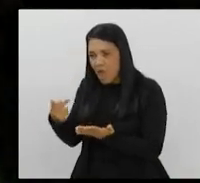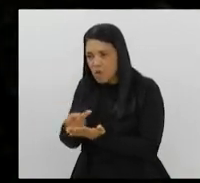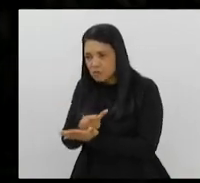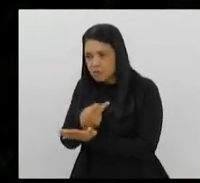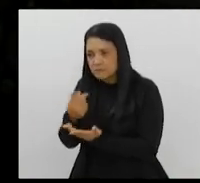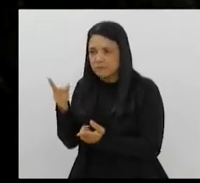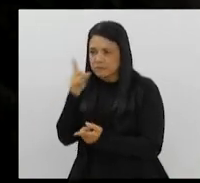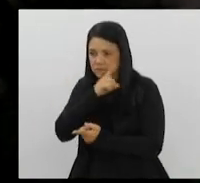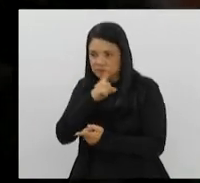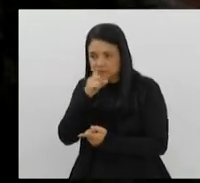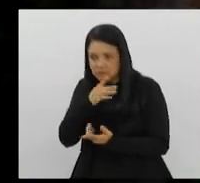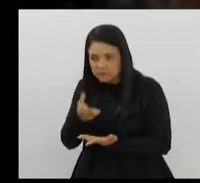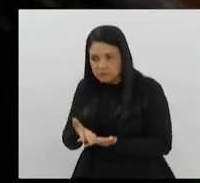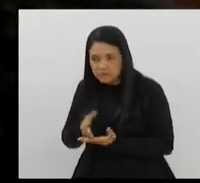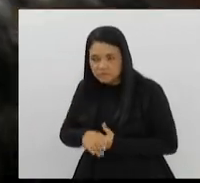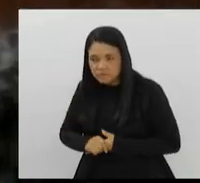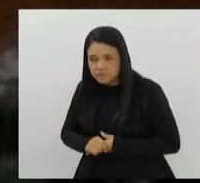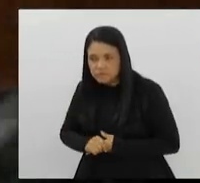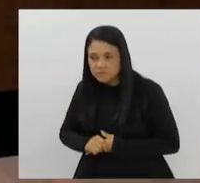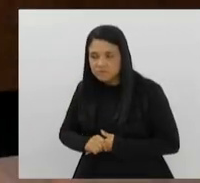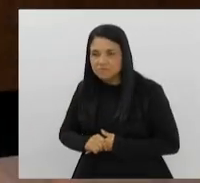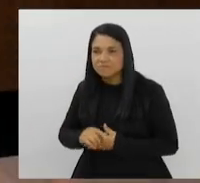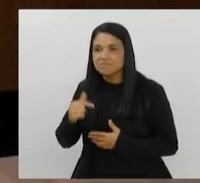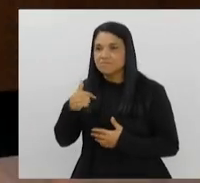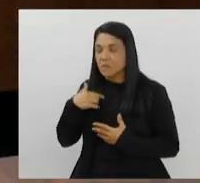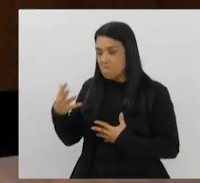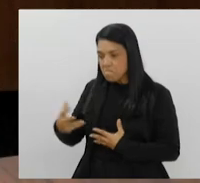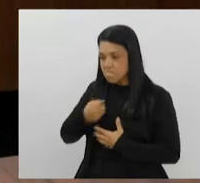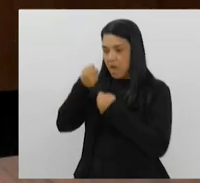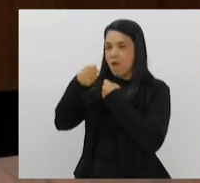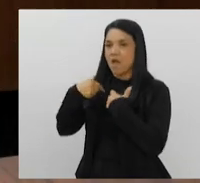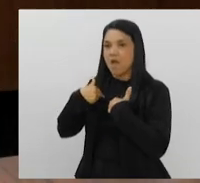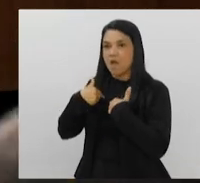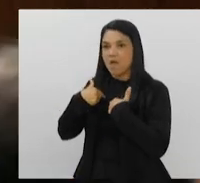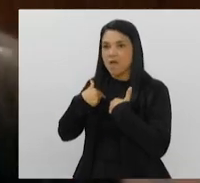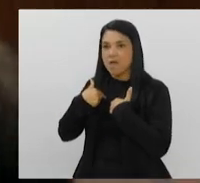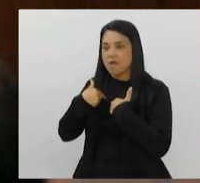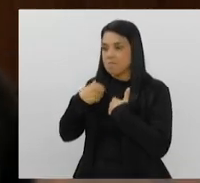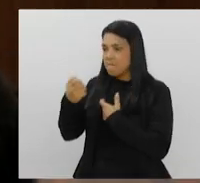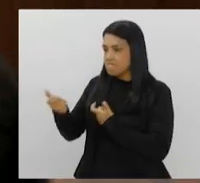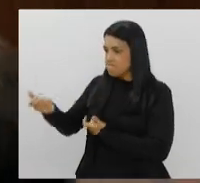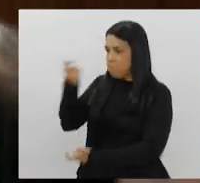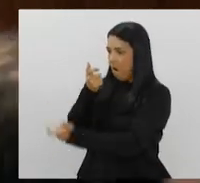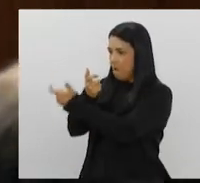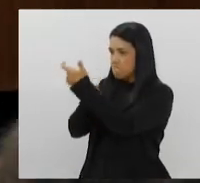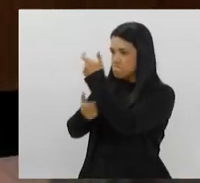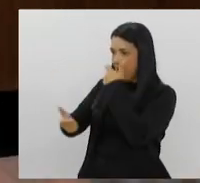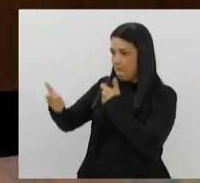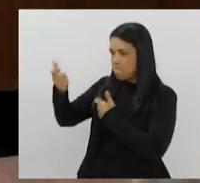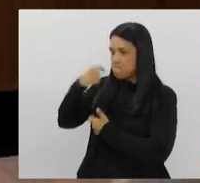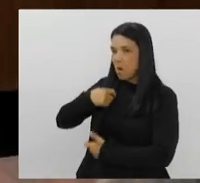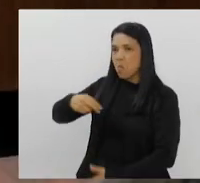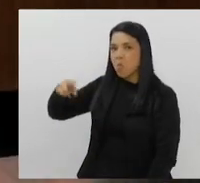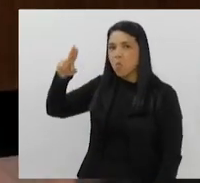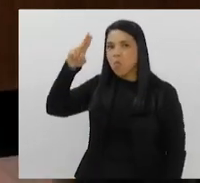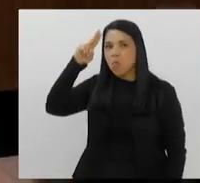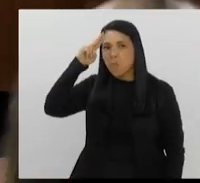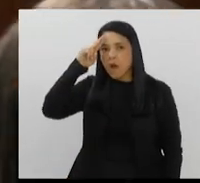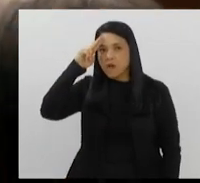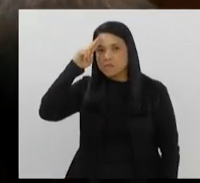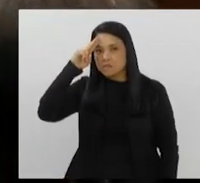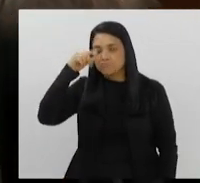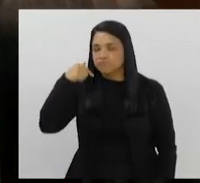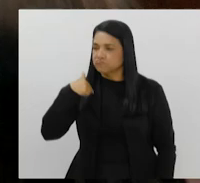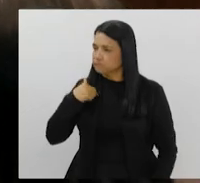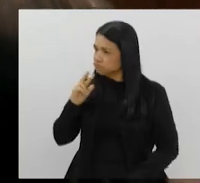arbitrariedade. Presidente, eu fui pego de surpresa com a ignorância de um guarda municipal. E aí me